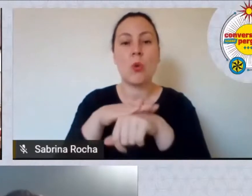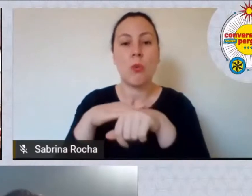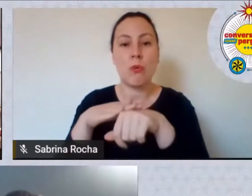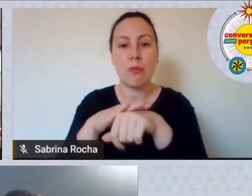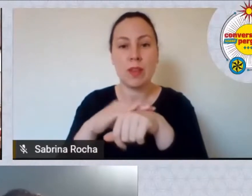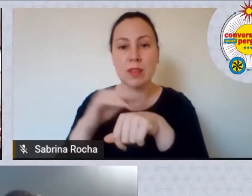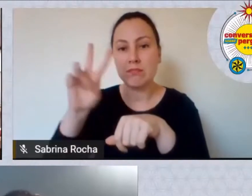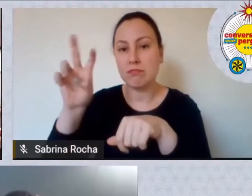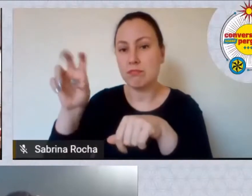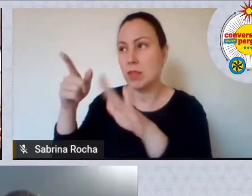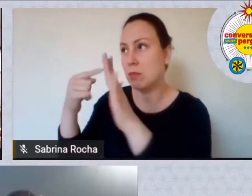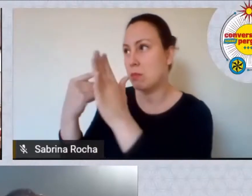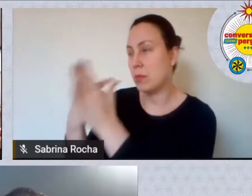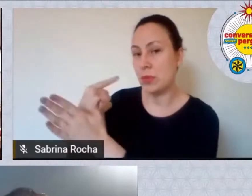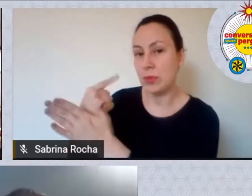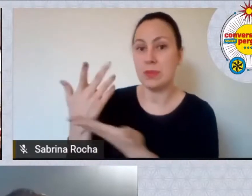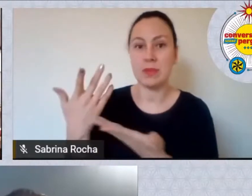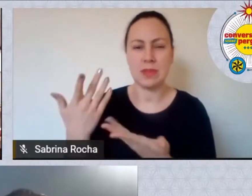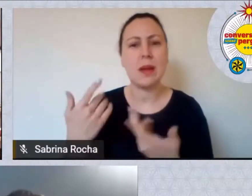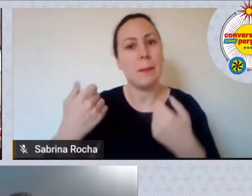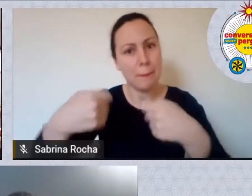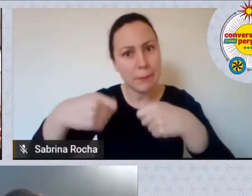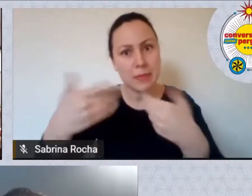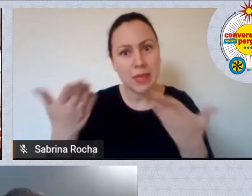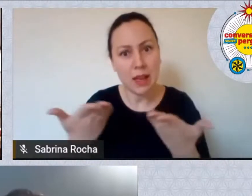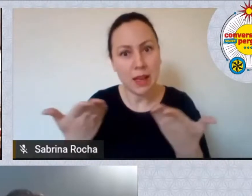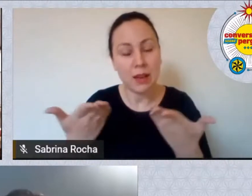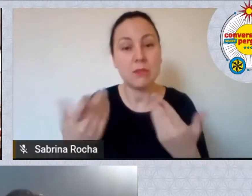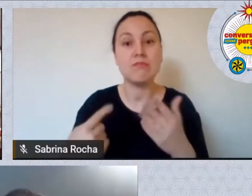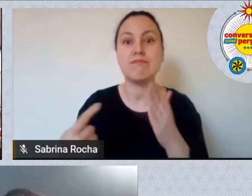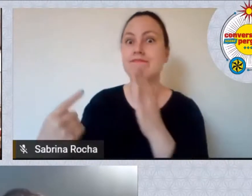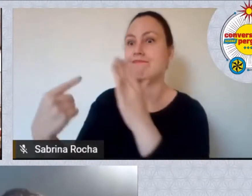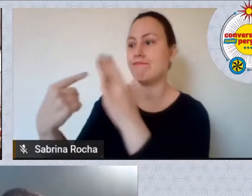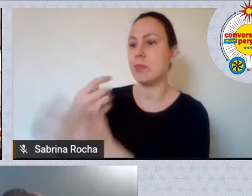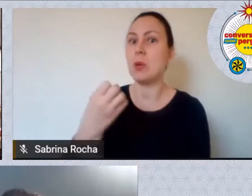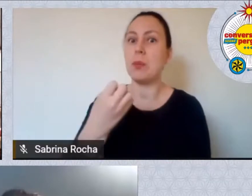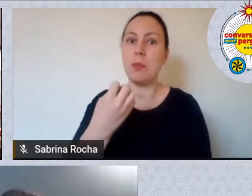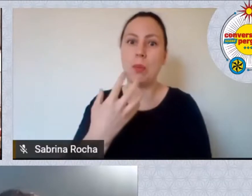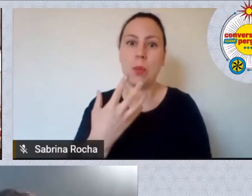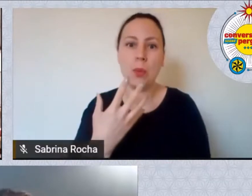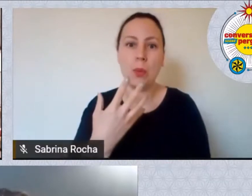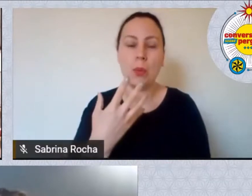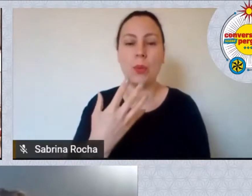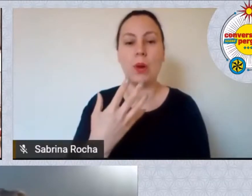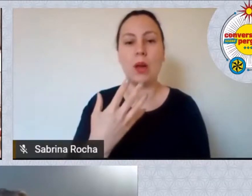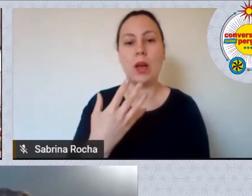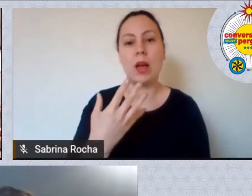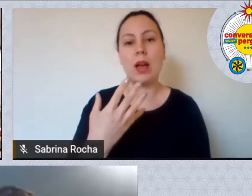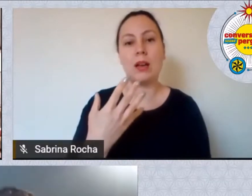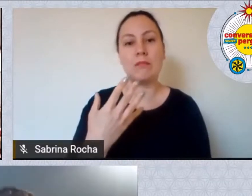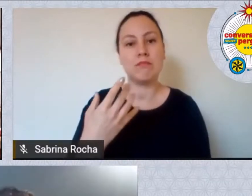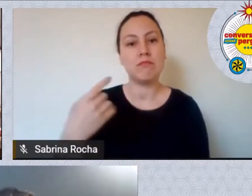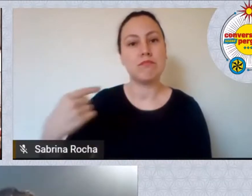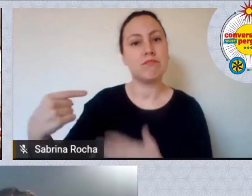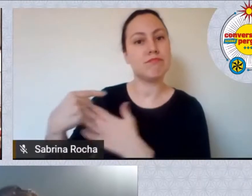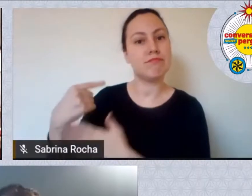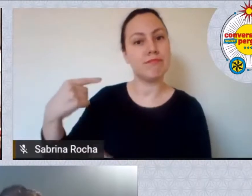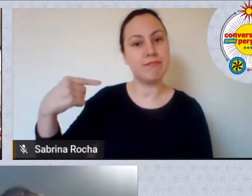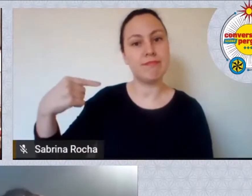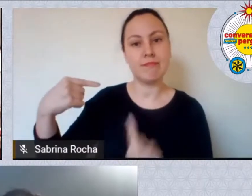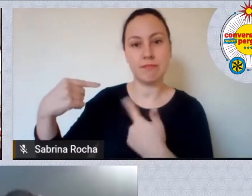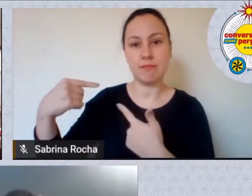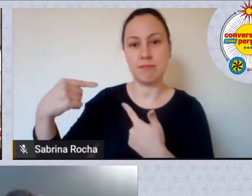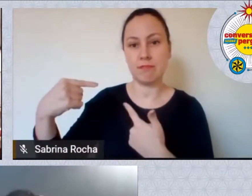perguntas, é o que nós estamos precisando no momento. Boas perguntas, perguntas que nos detenham diante